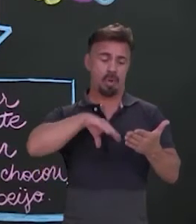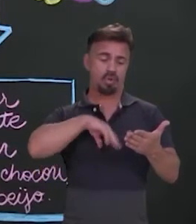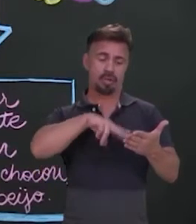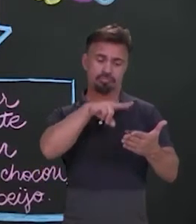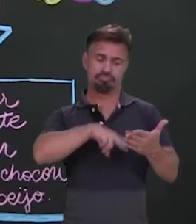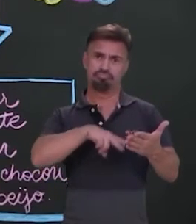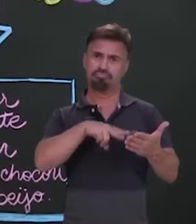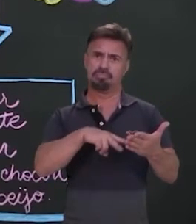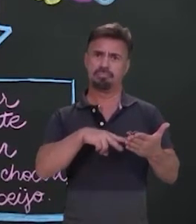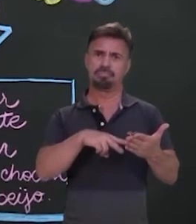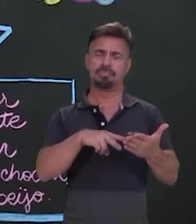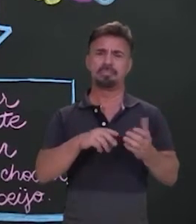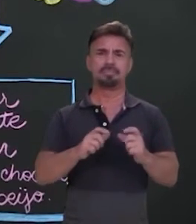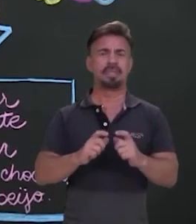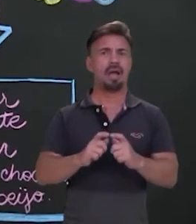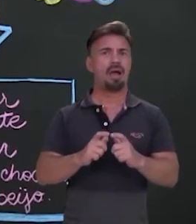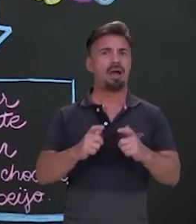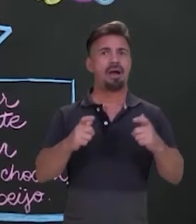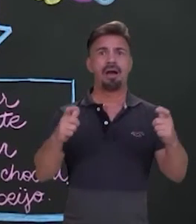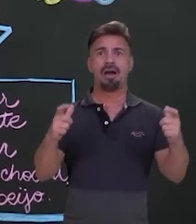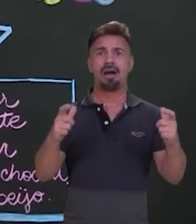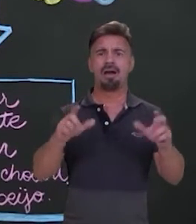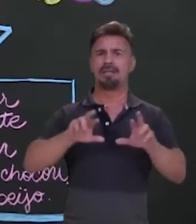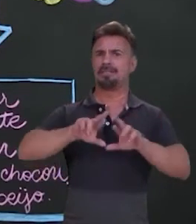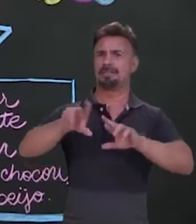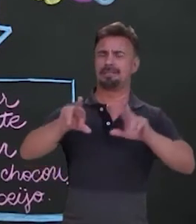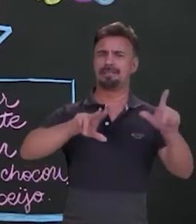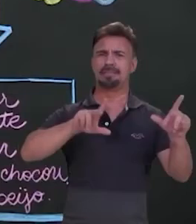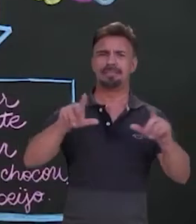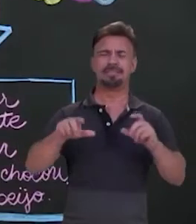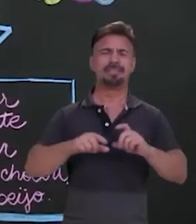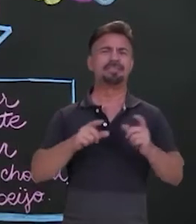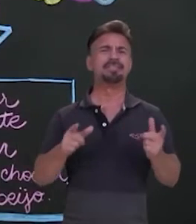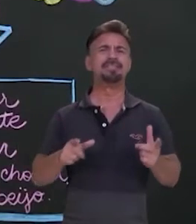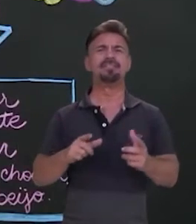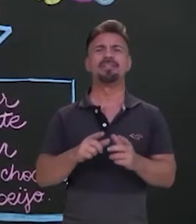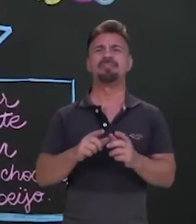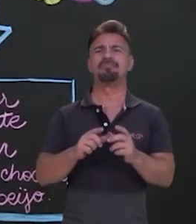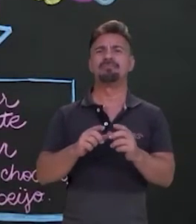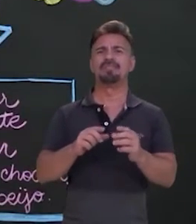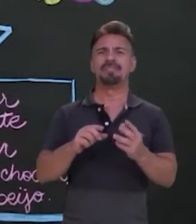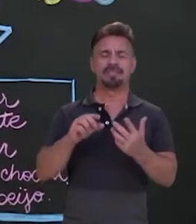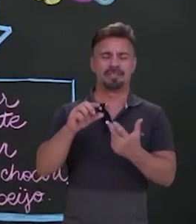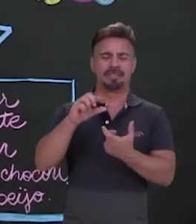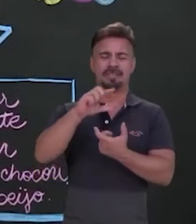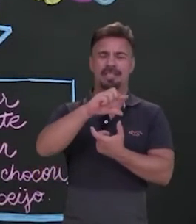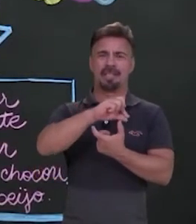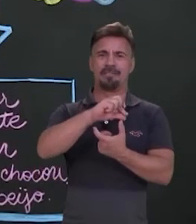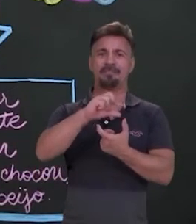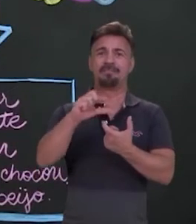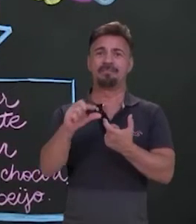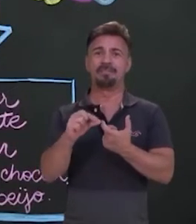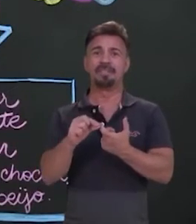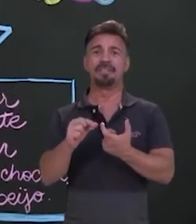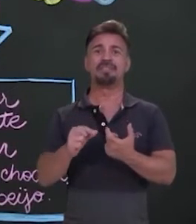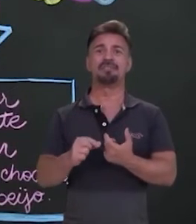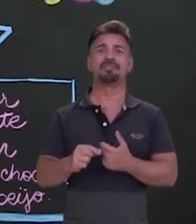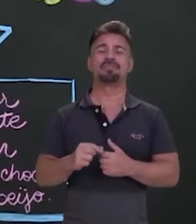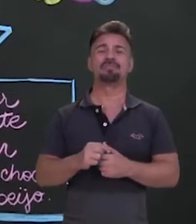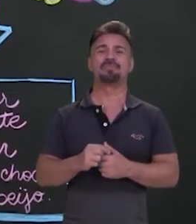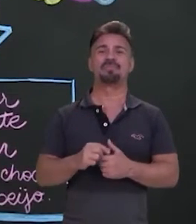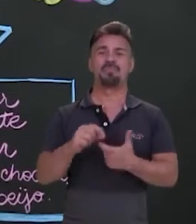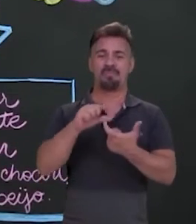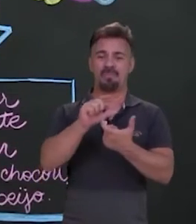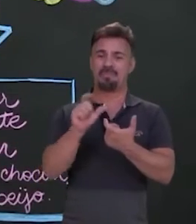esse estudo ele é bem amplo, porque ele começa lá naquelas categorias de raiz, radical, afixos. Você pode encontrar isso melhor na aula sobre estrutura e